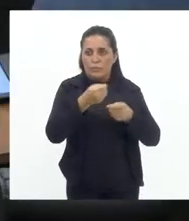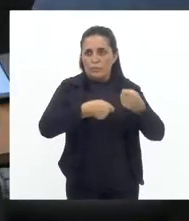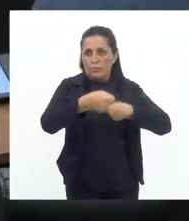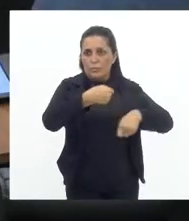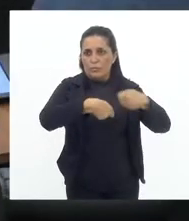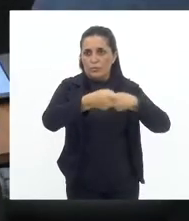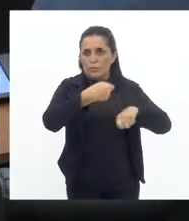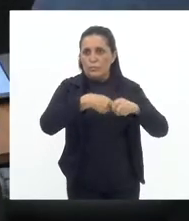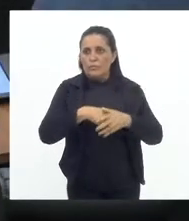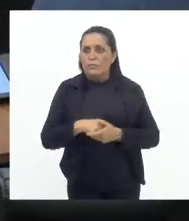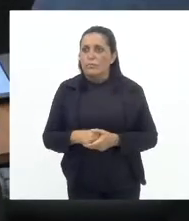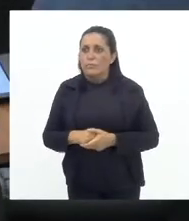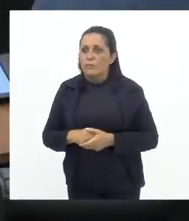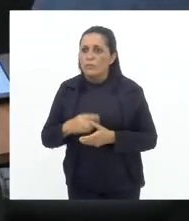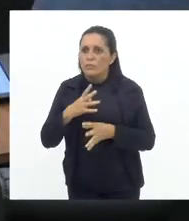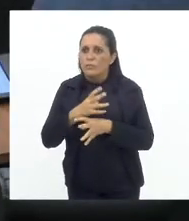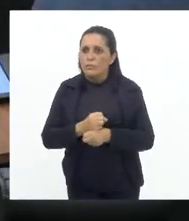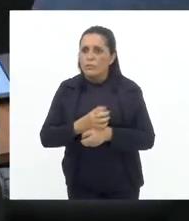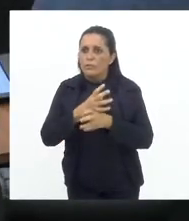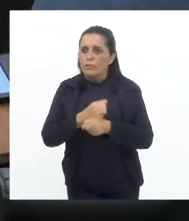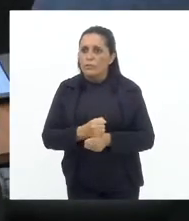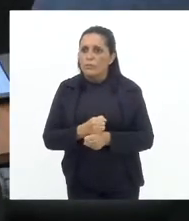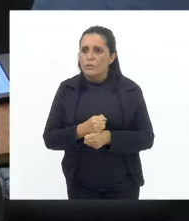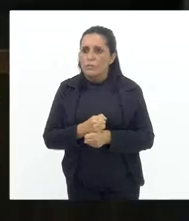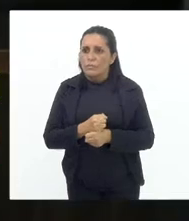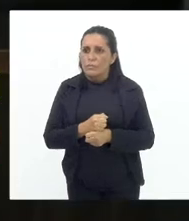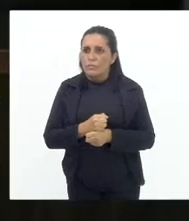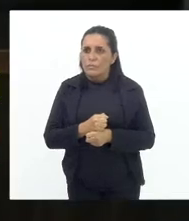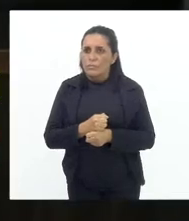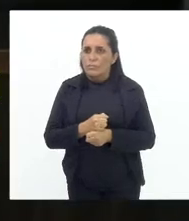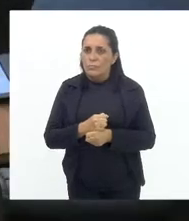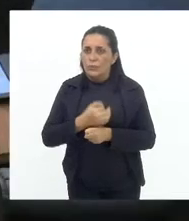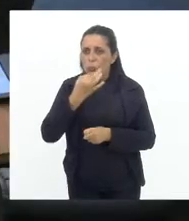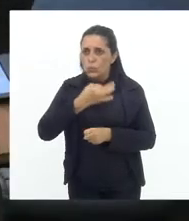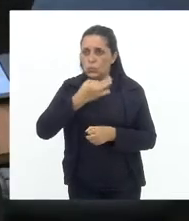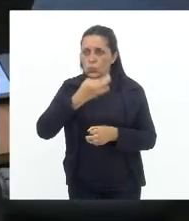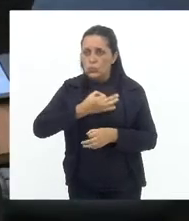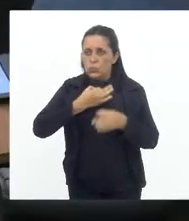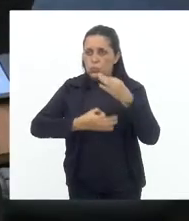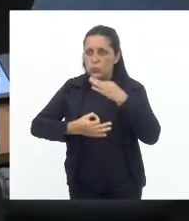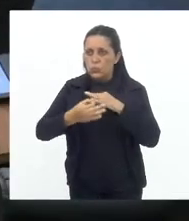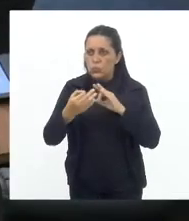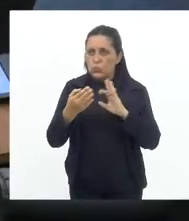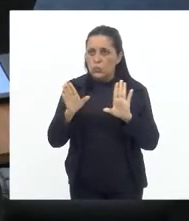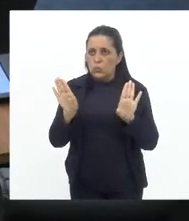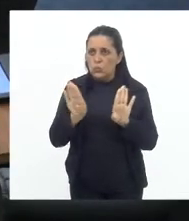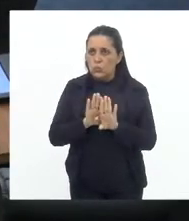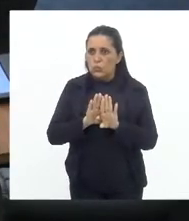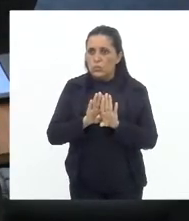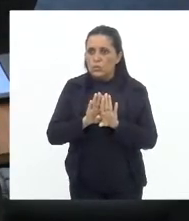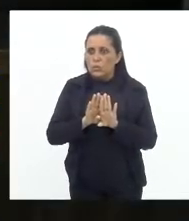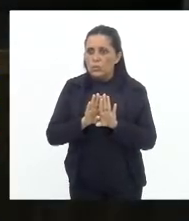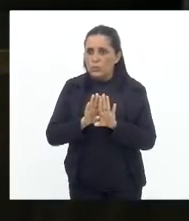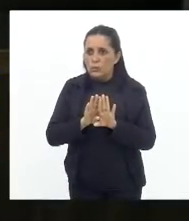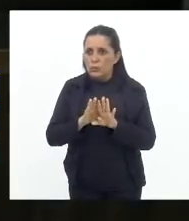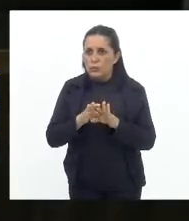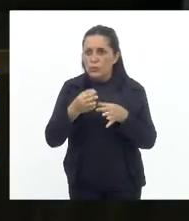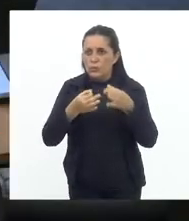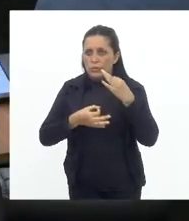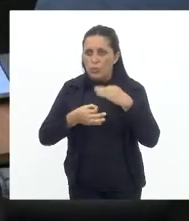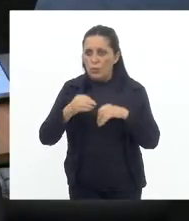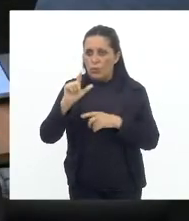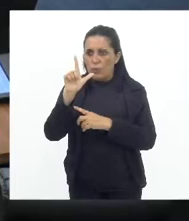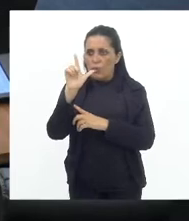E aí Já fechou o som ele amar momento você a estação fechada